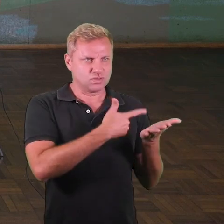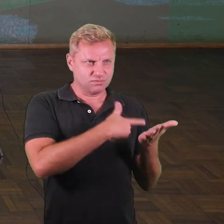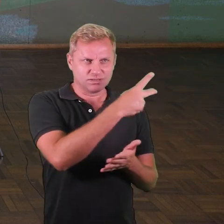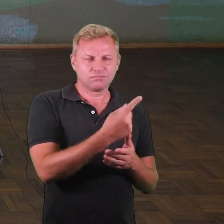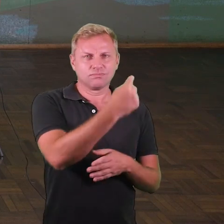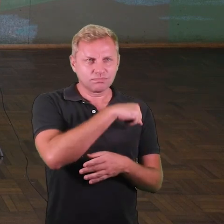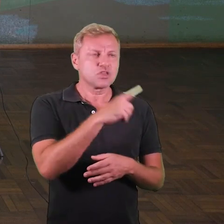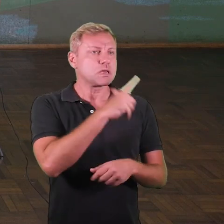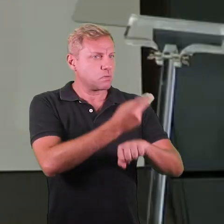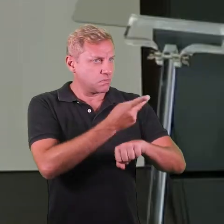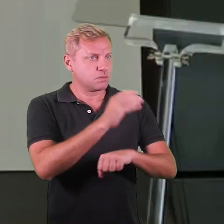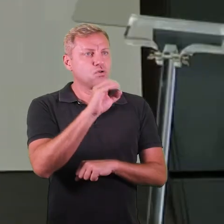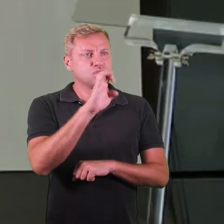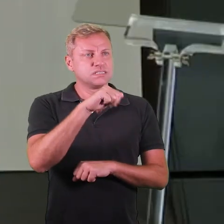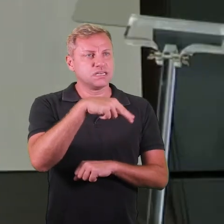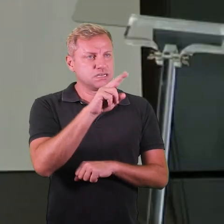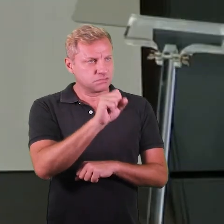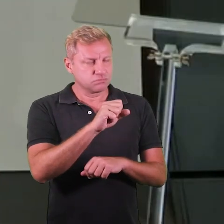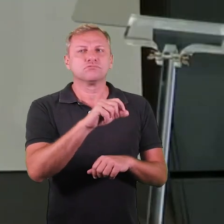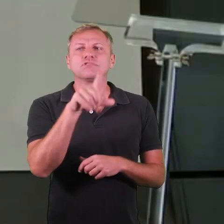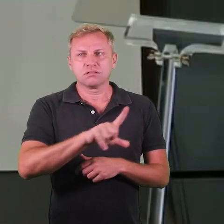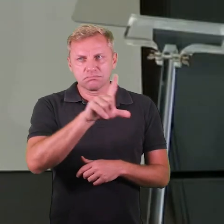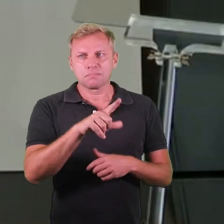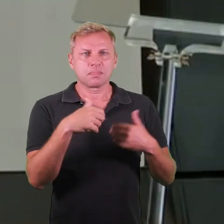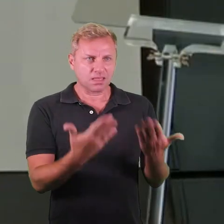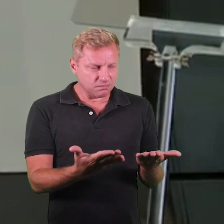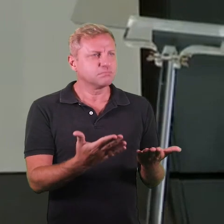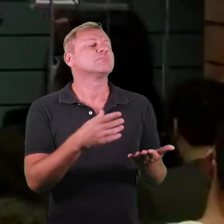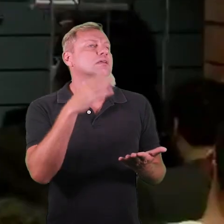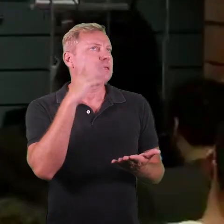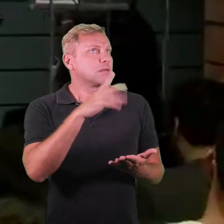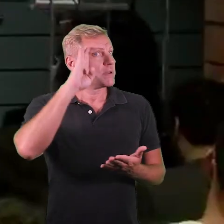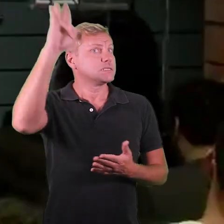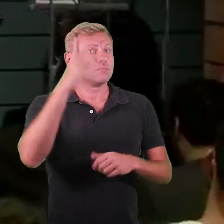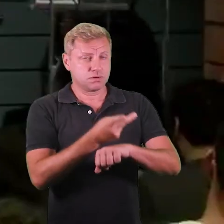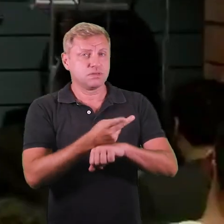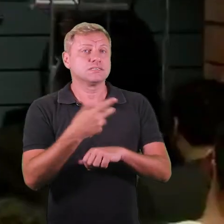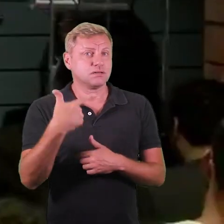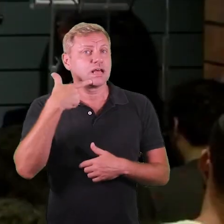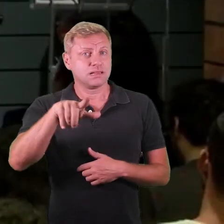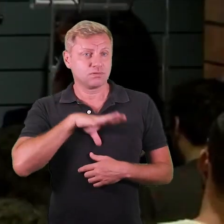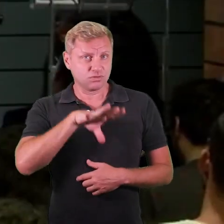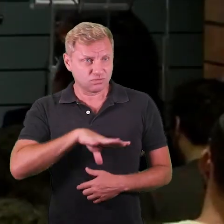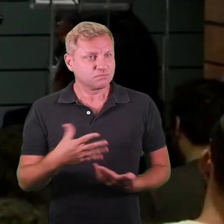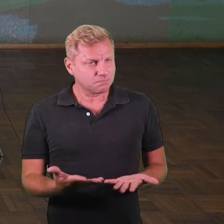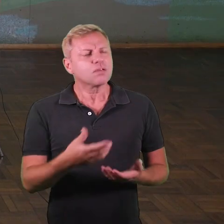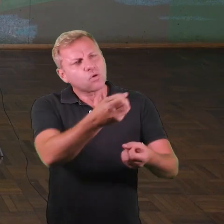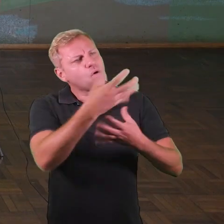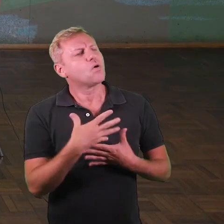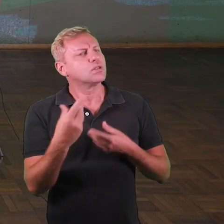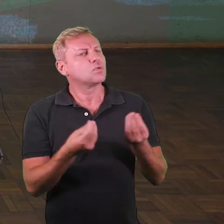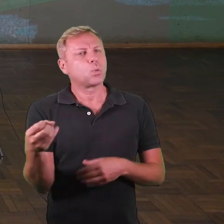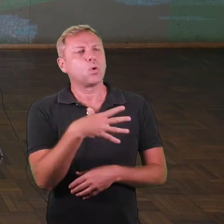ganhou o prêmio Oceanos de Literatura, uma das principais premiações da língua portuguesa. Conta pra gente sobre